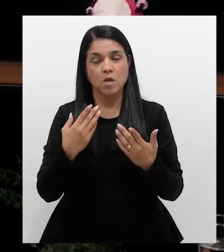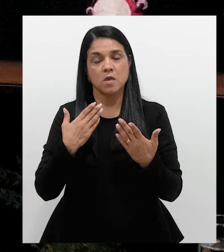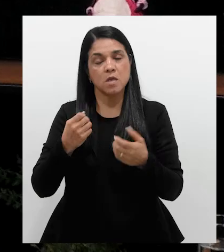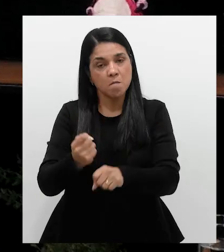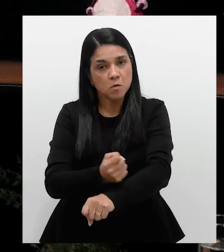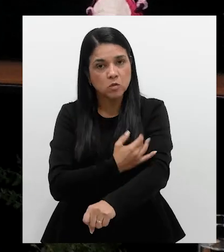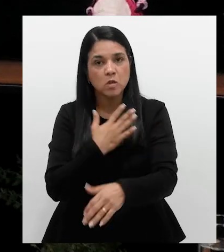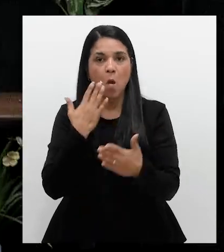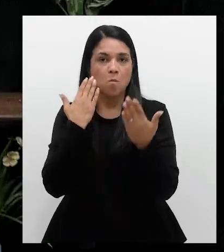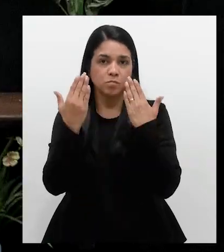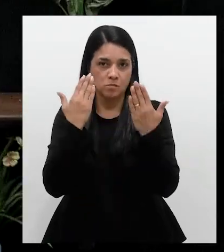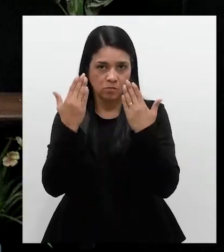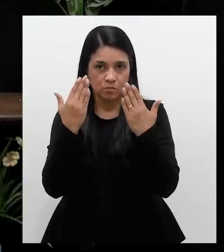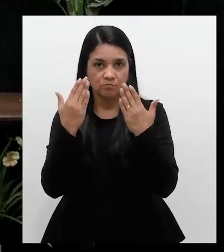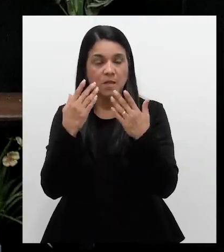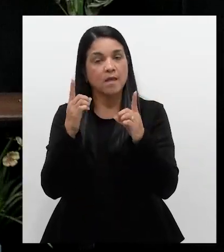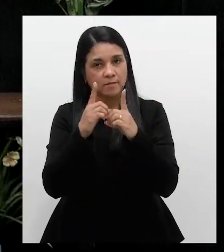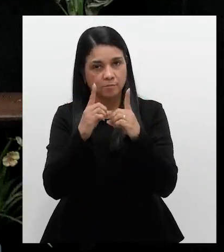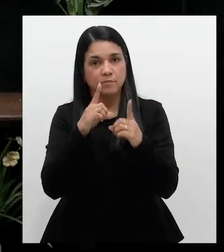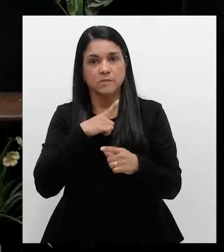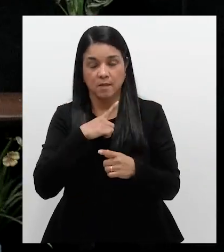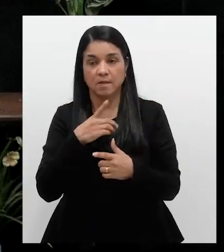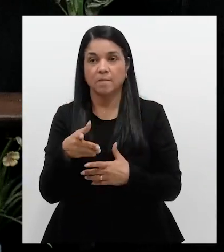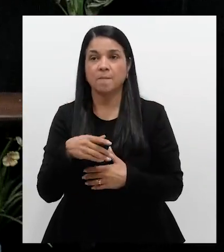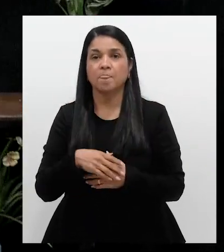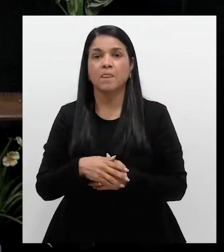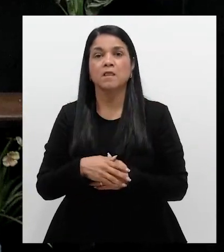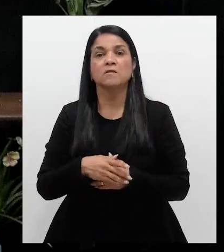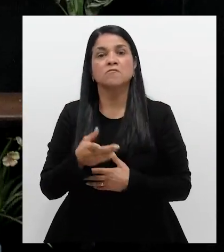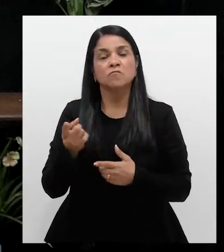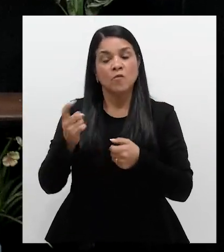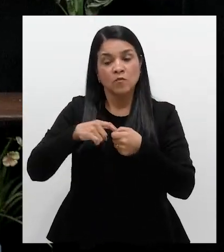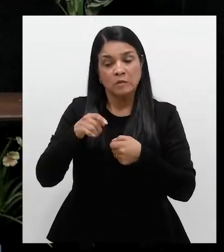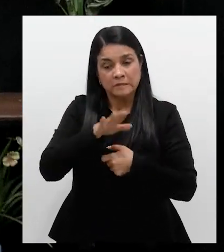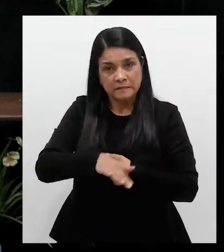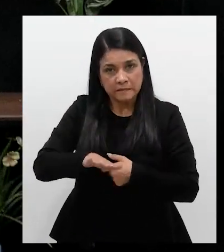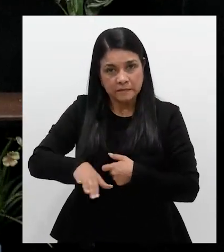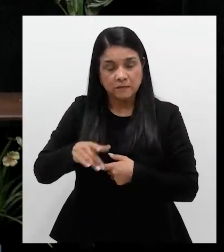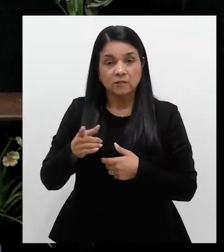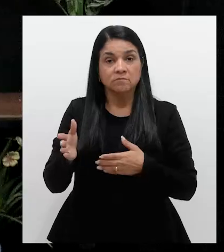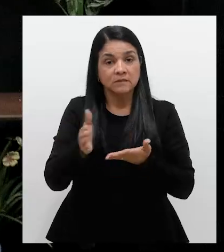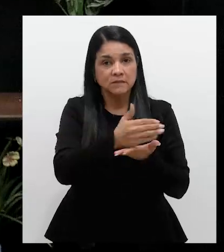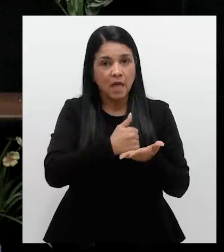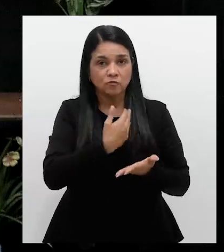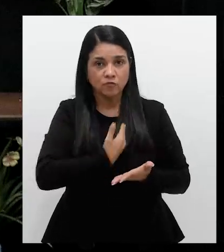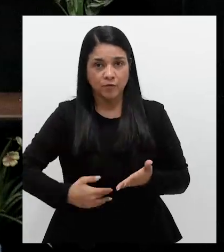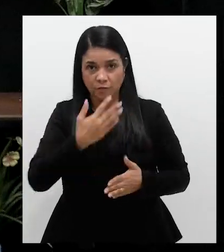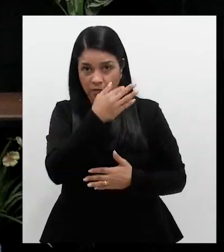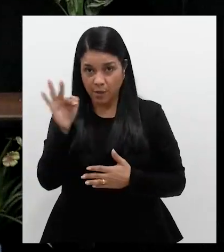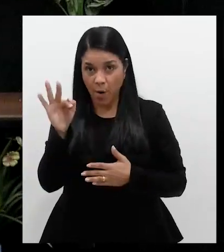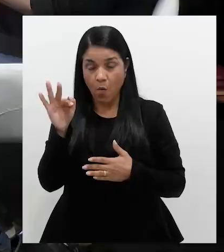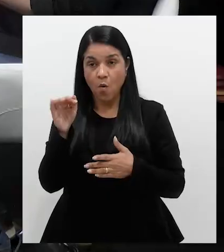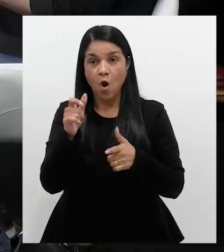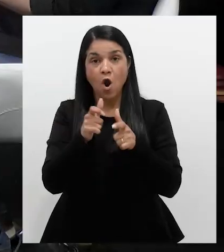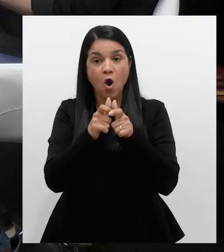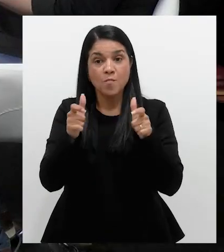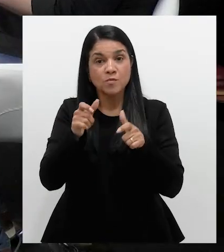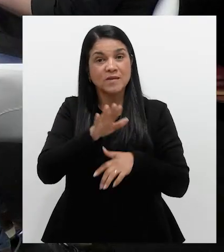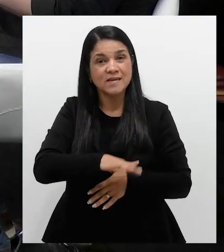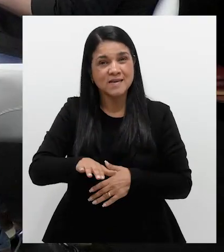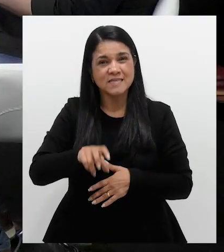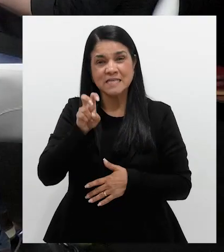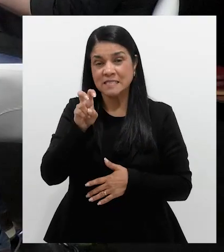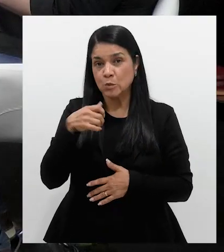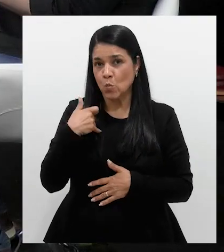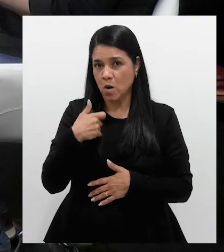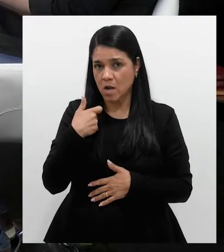emocional. Voltando à questão da criança, né, os dados do governo federal do ano passado mostram que cresceu o número de crianças de